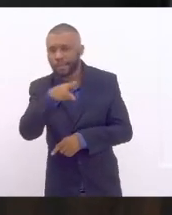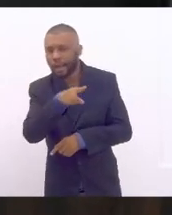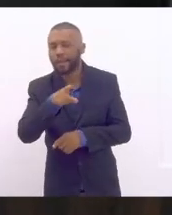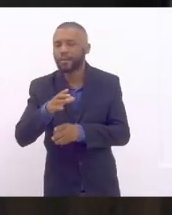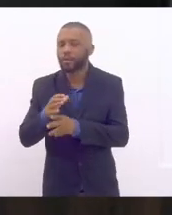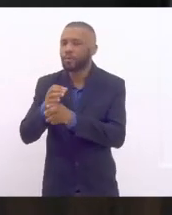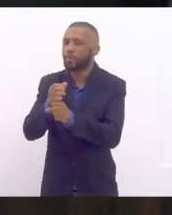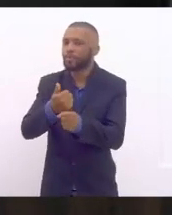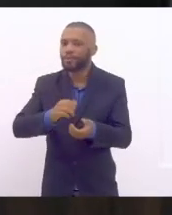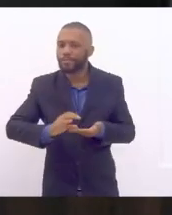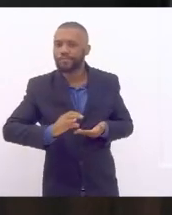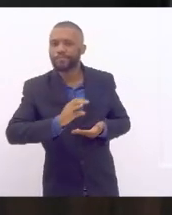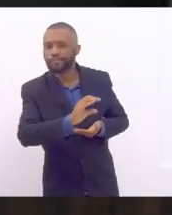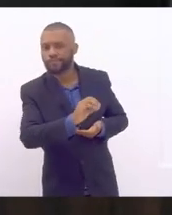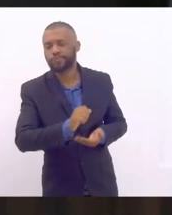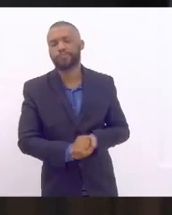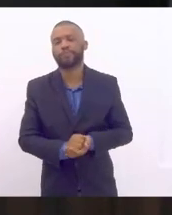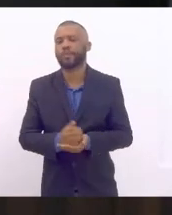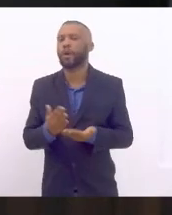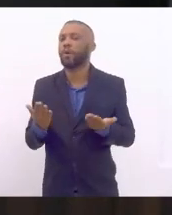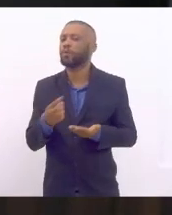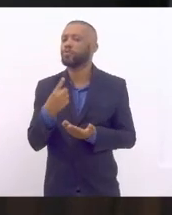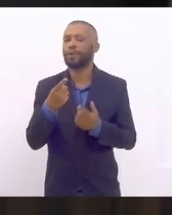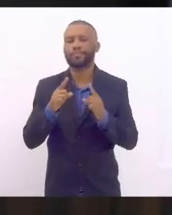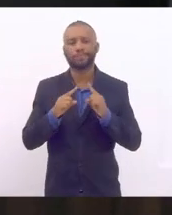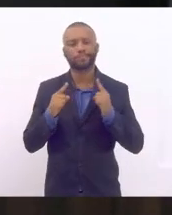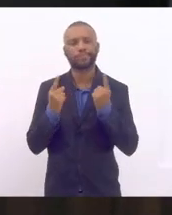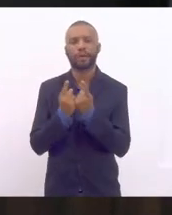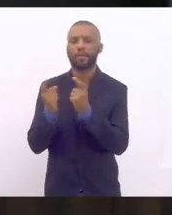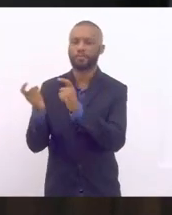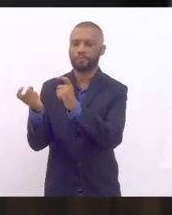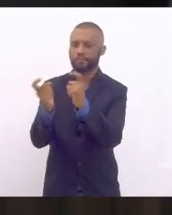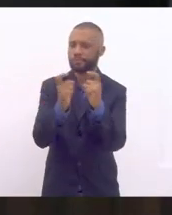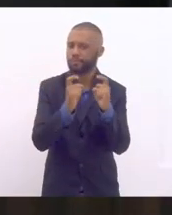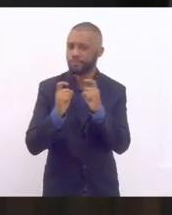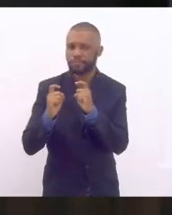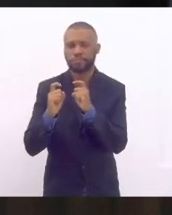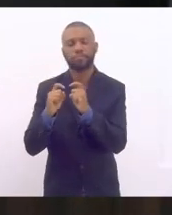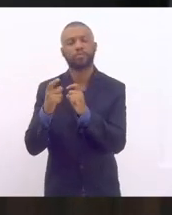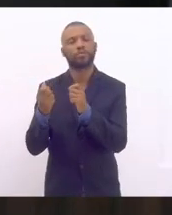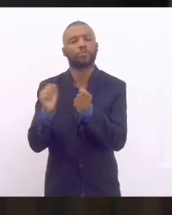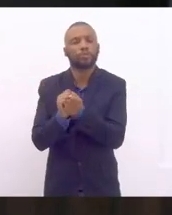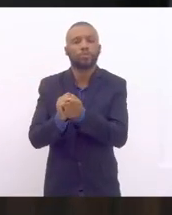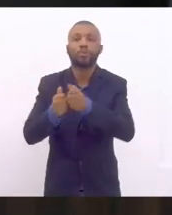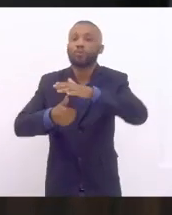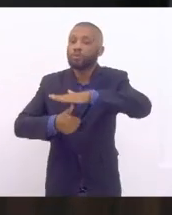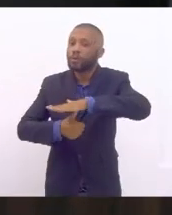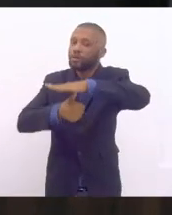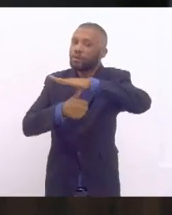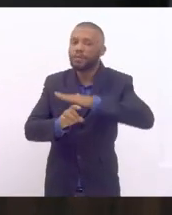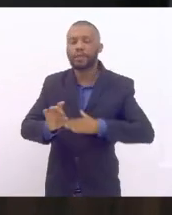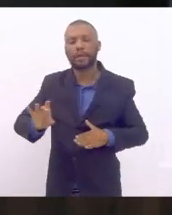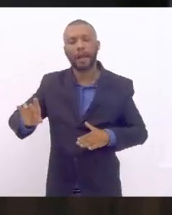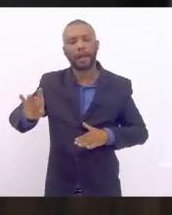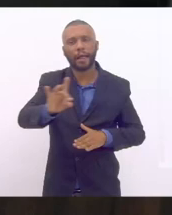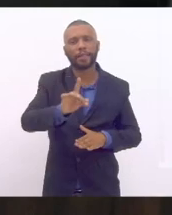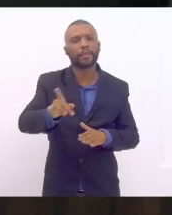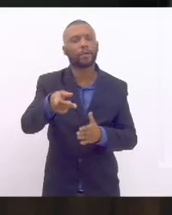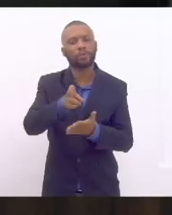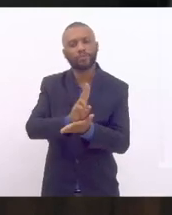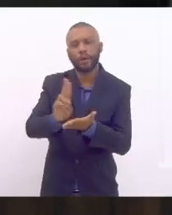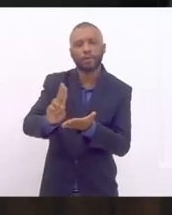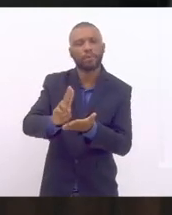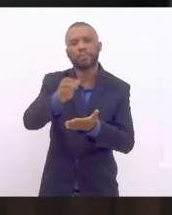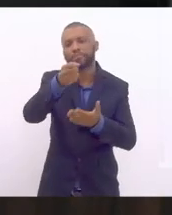orçamentárias e hoje nos reunimos nos reunimos aqui com jeitoso das instruções para que apresente o